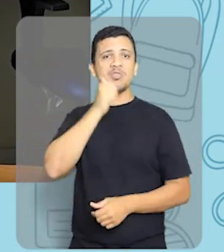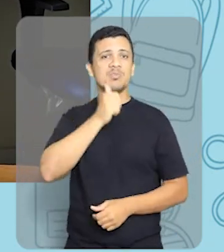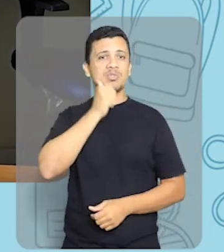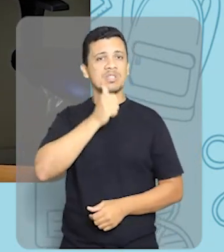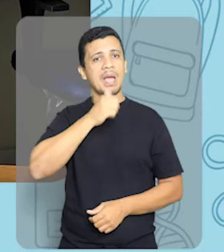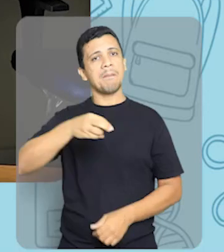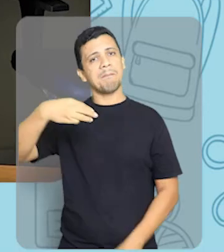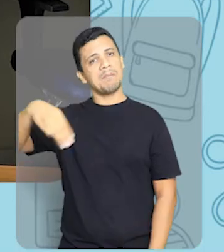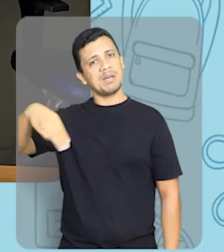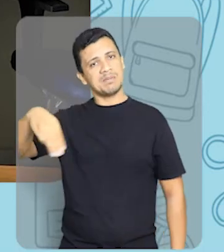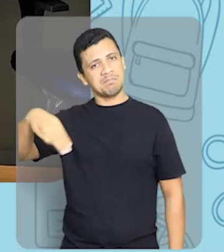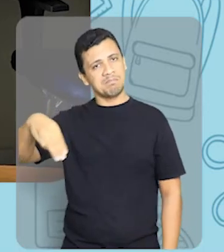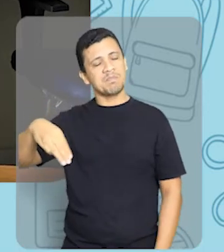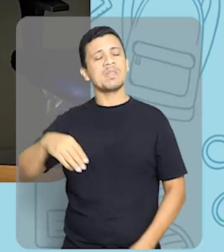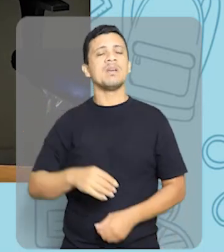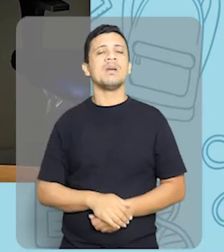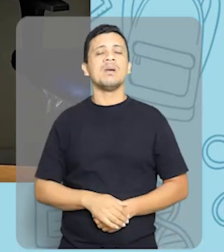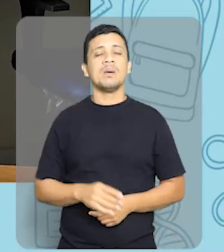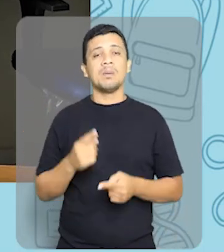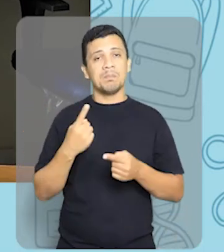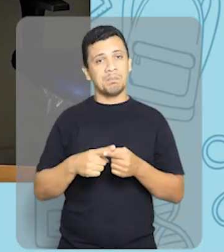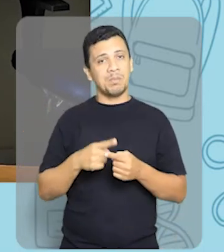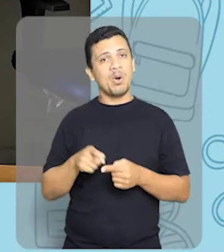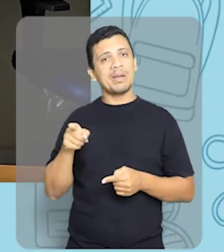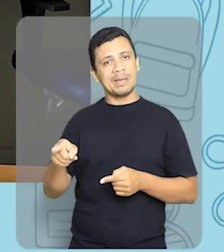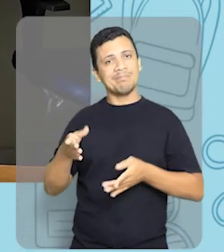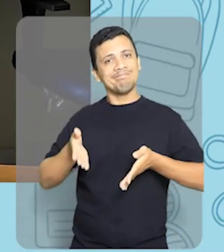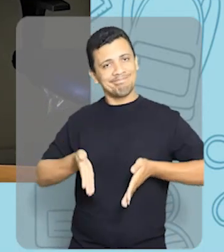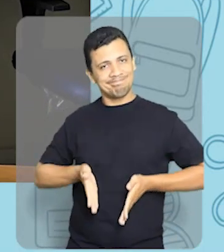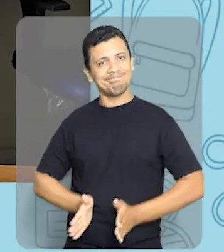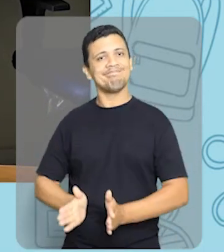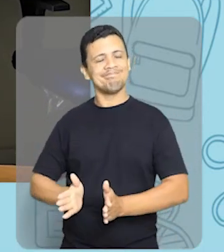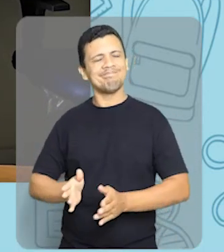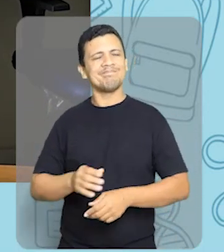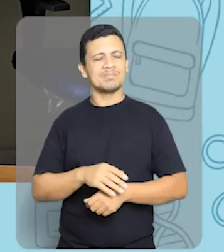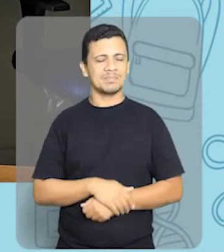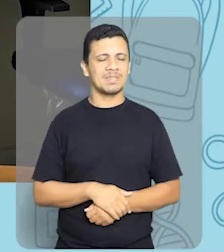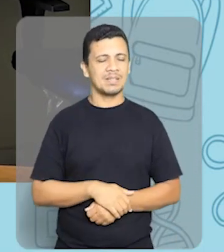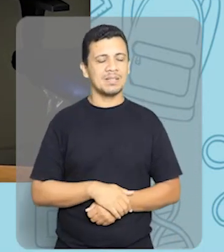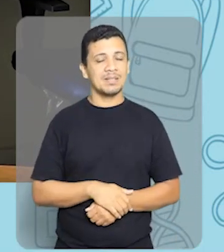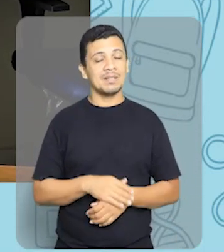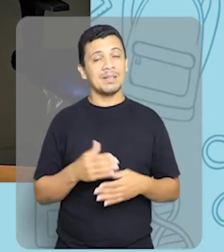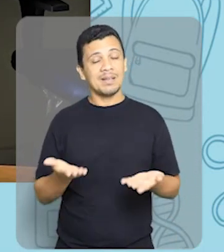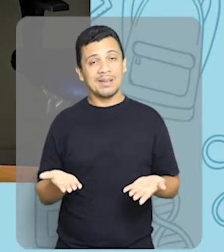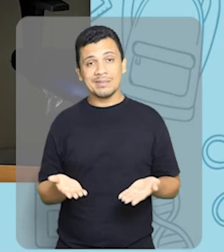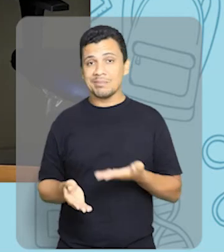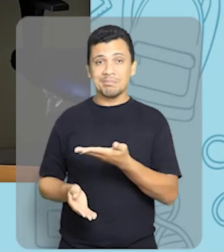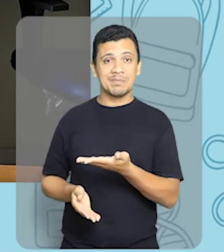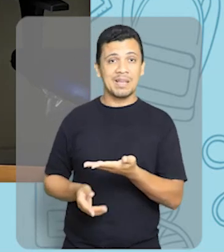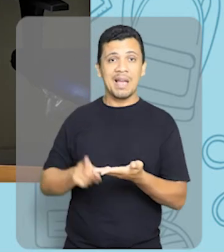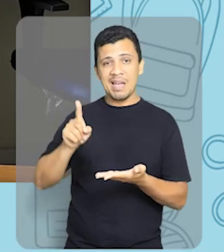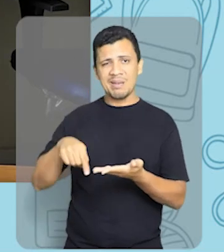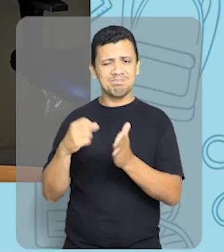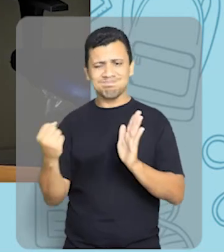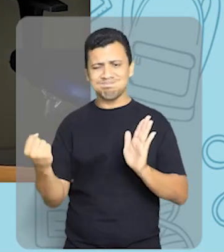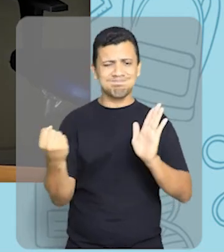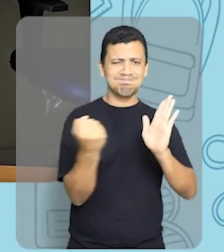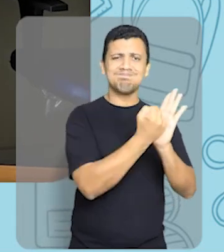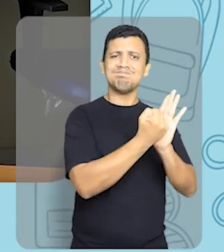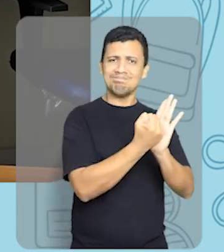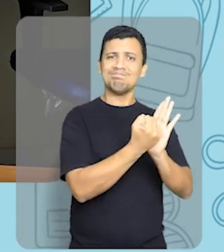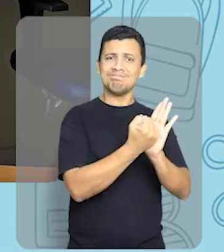maranhense por conta do nascimento de Maria Firmina. E Maria Firmina é esse ícone, por